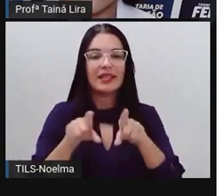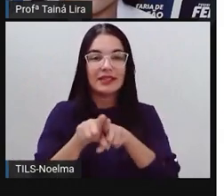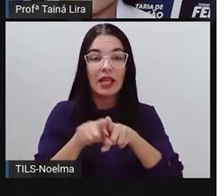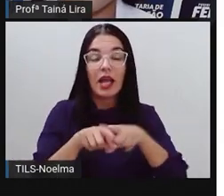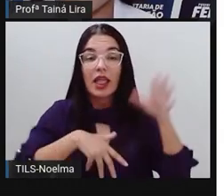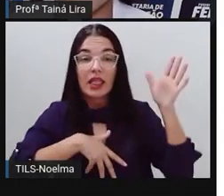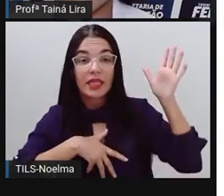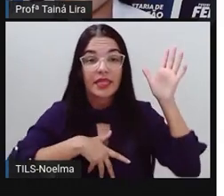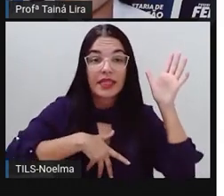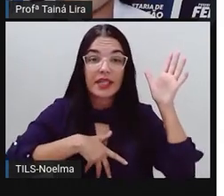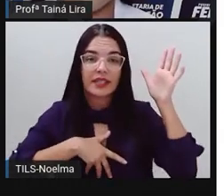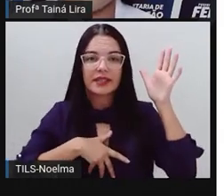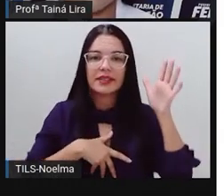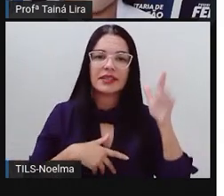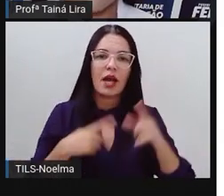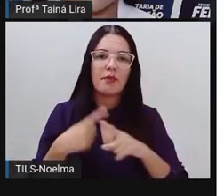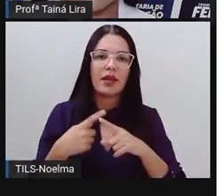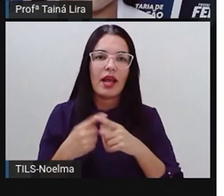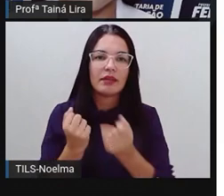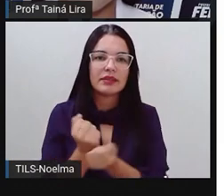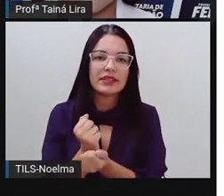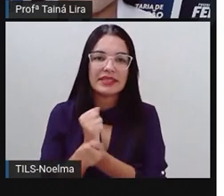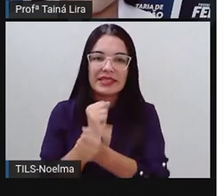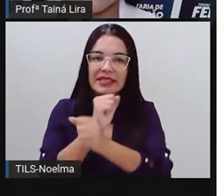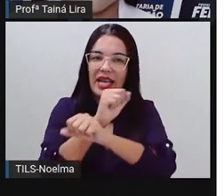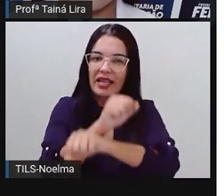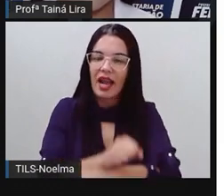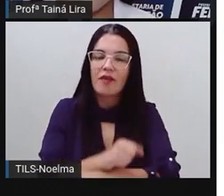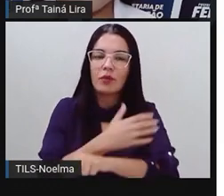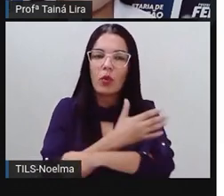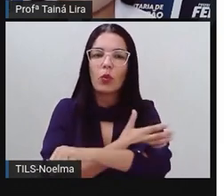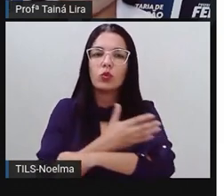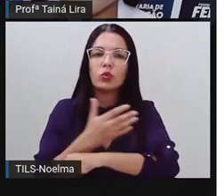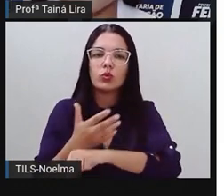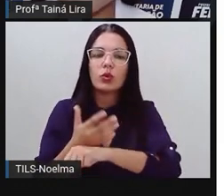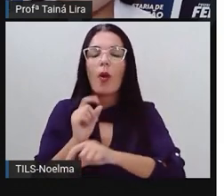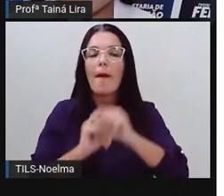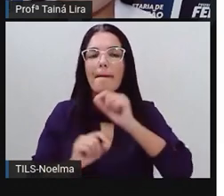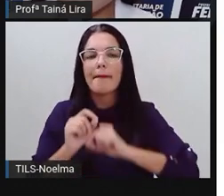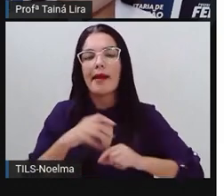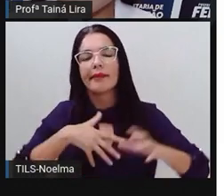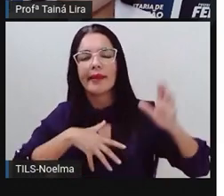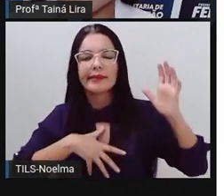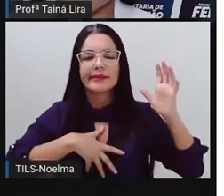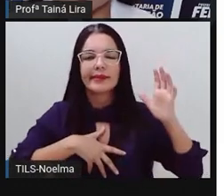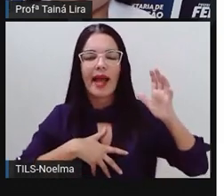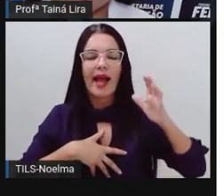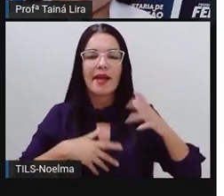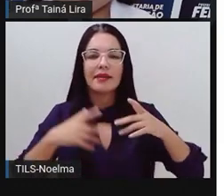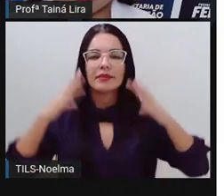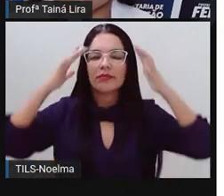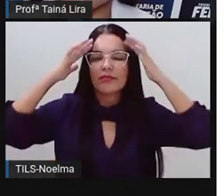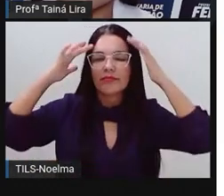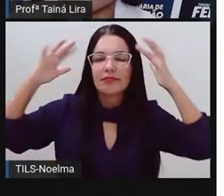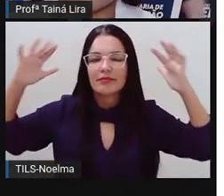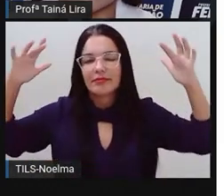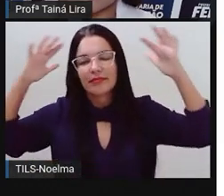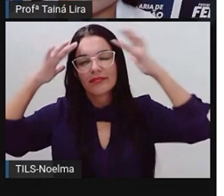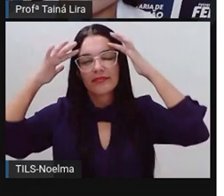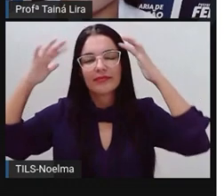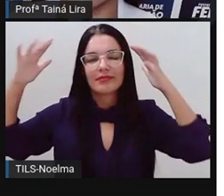os africanos escravizados eles costumavam dançar ali nas fazendas onde eles